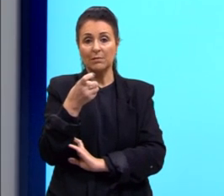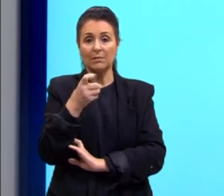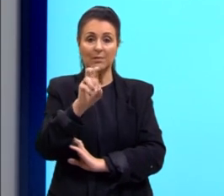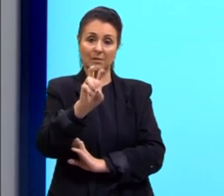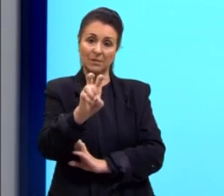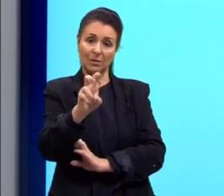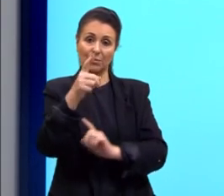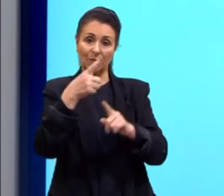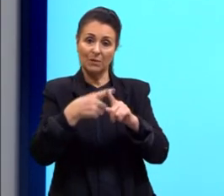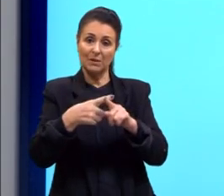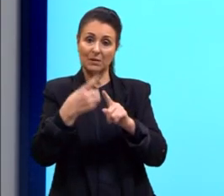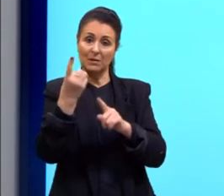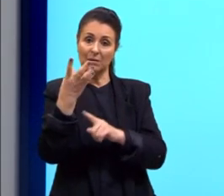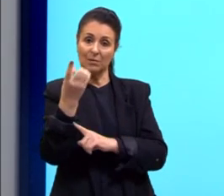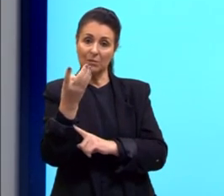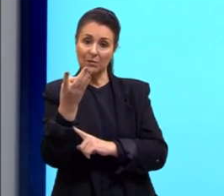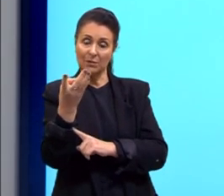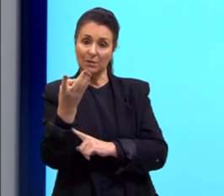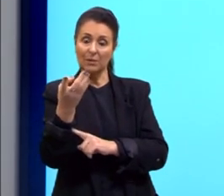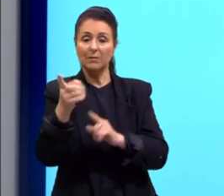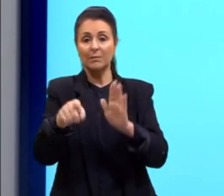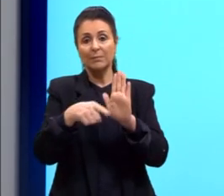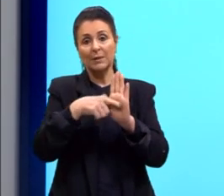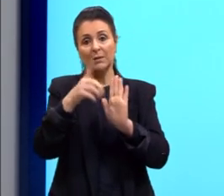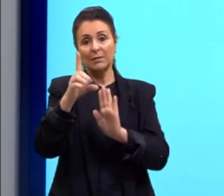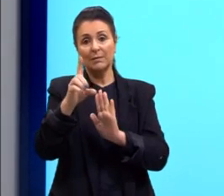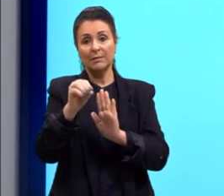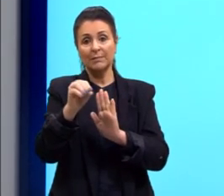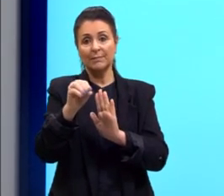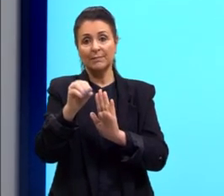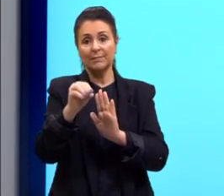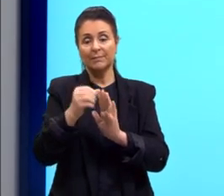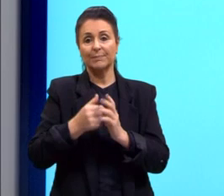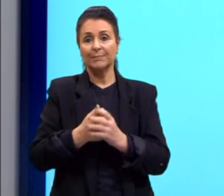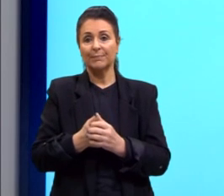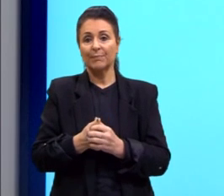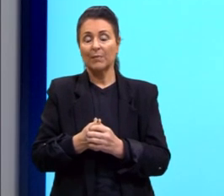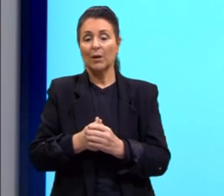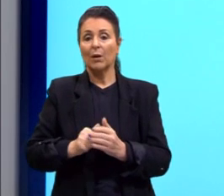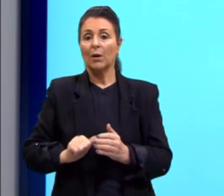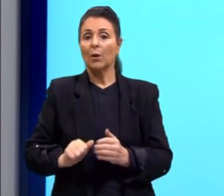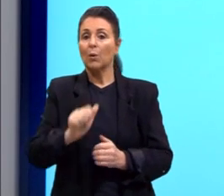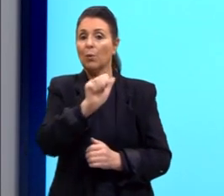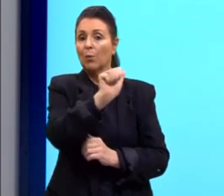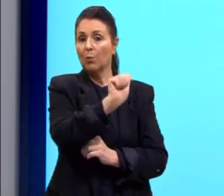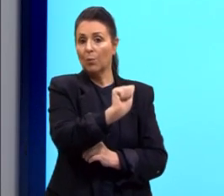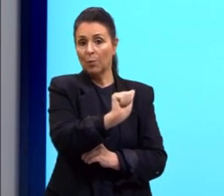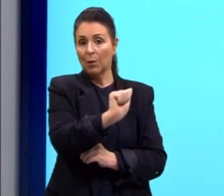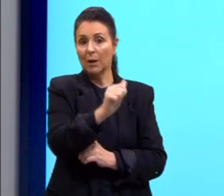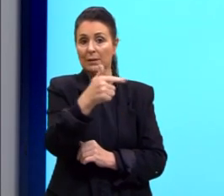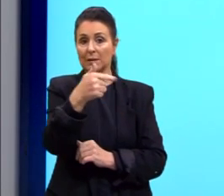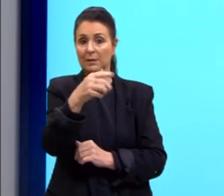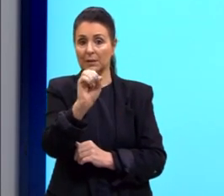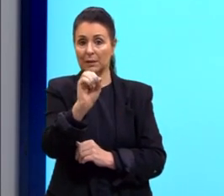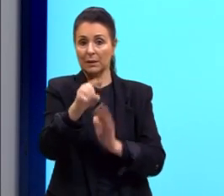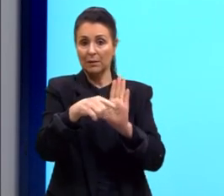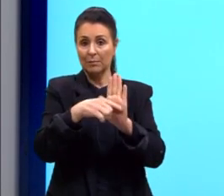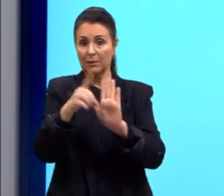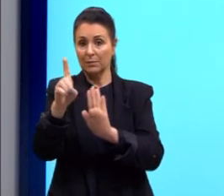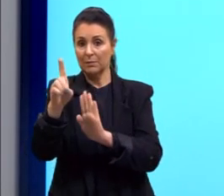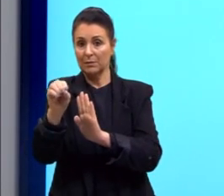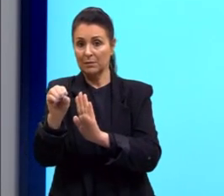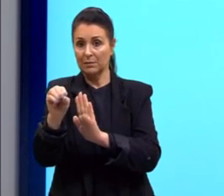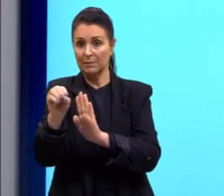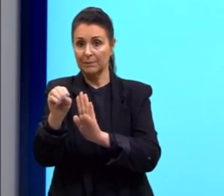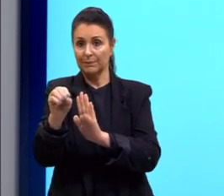seria cinco vezes 14 - 10 e o valor de ar então 70 - 10